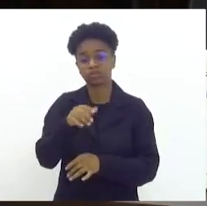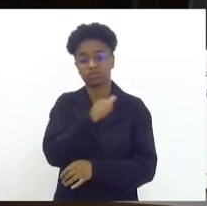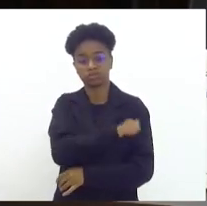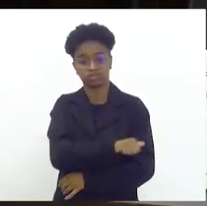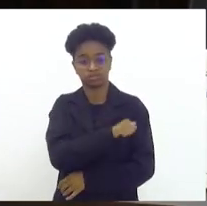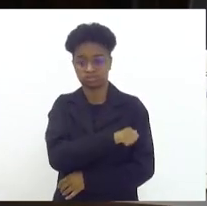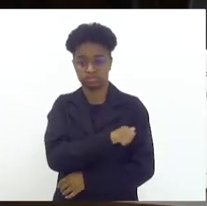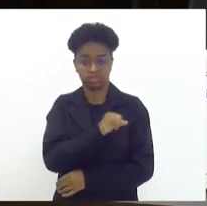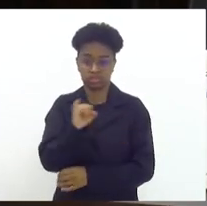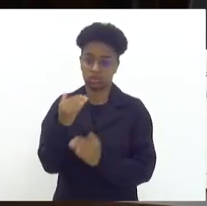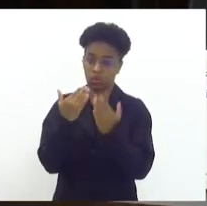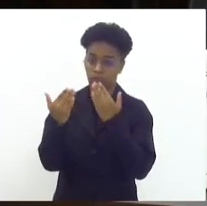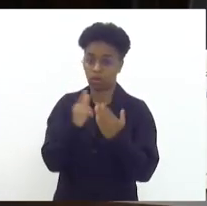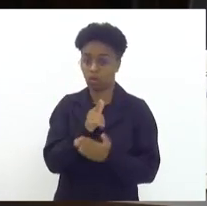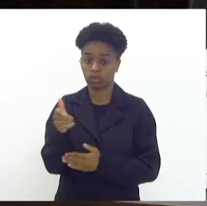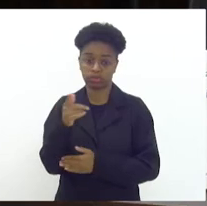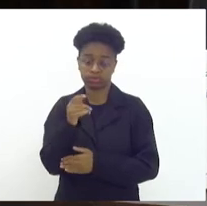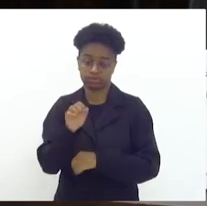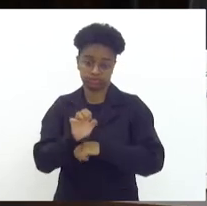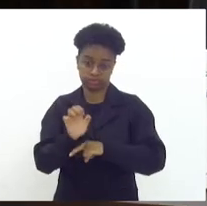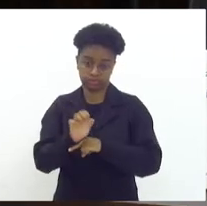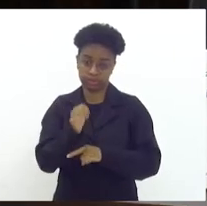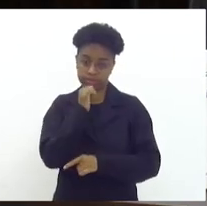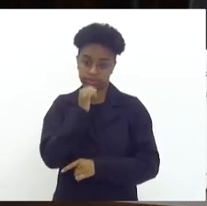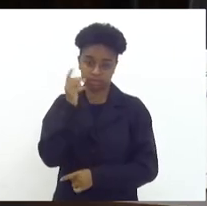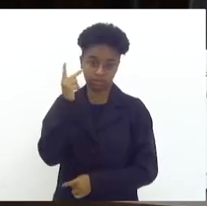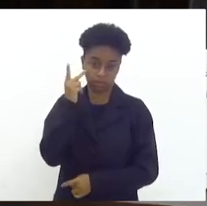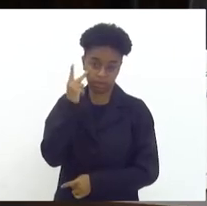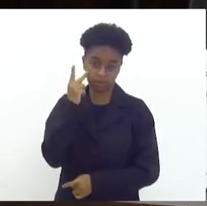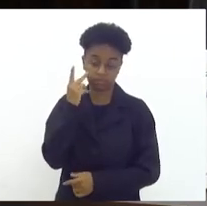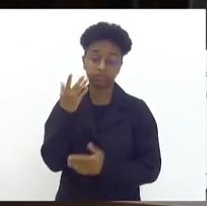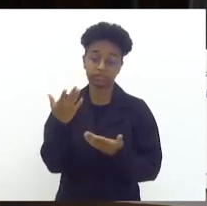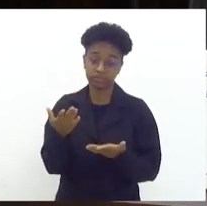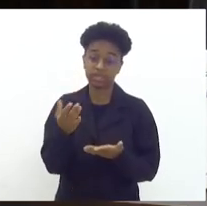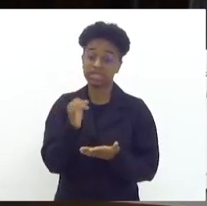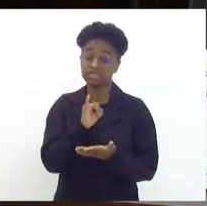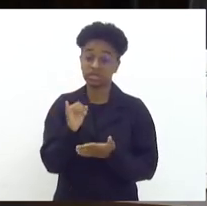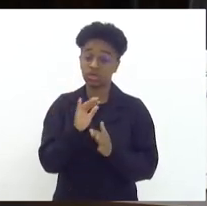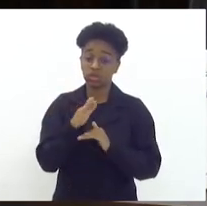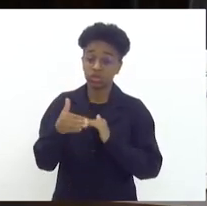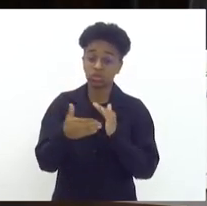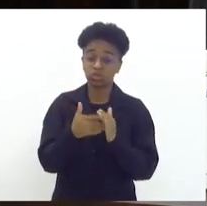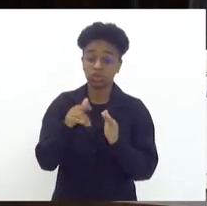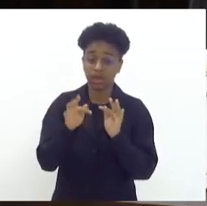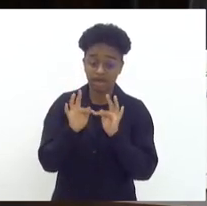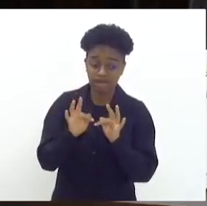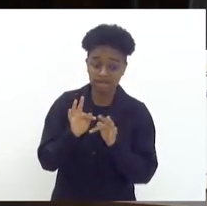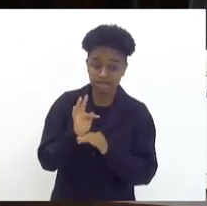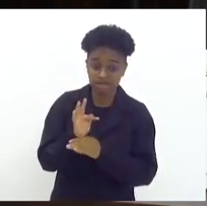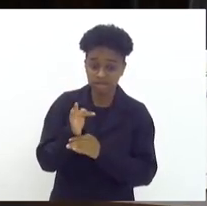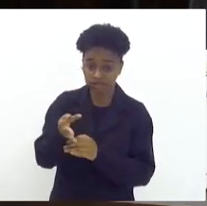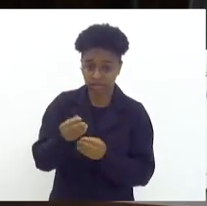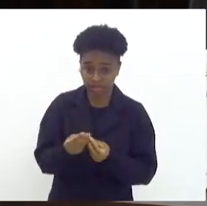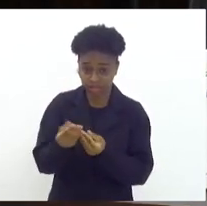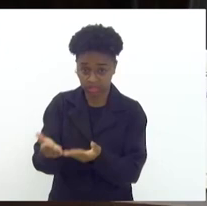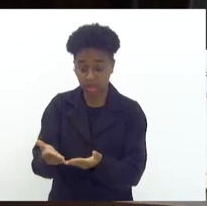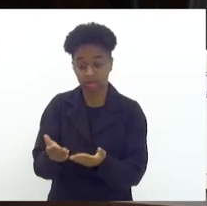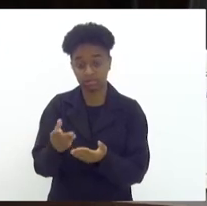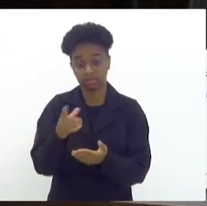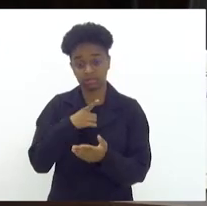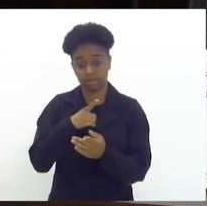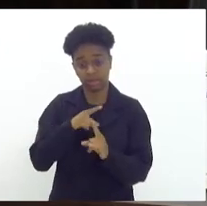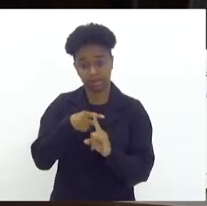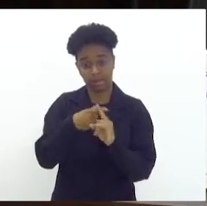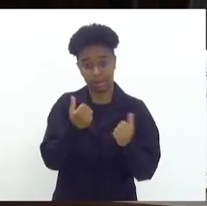outros estados por exemplo como São Paulo bom a medida que a gente ponha tudo para destino no Rio de Janeiro será beneficiado sim por um lado